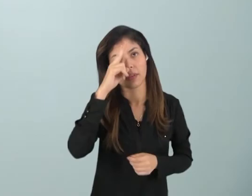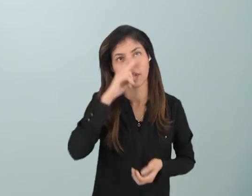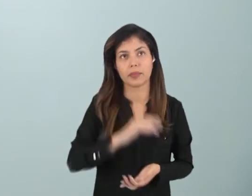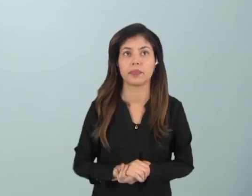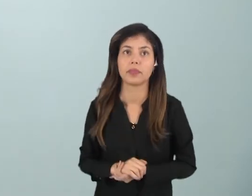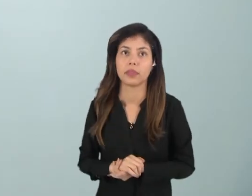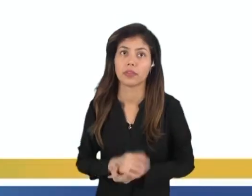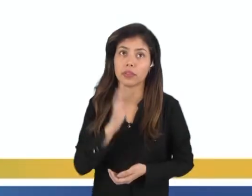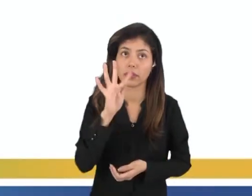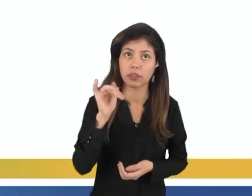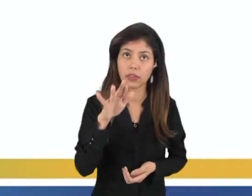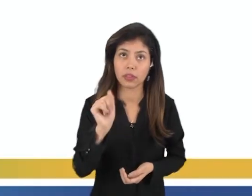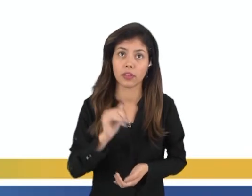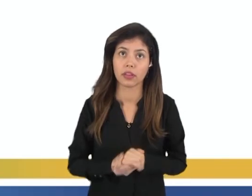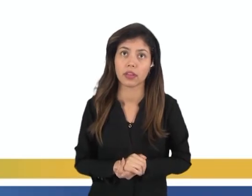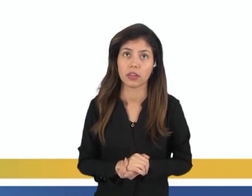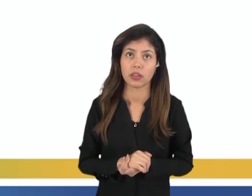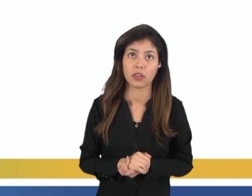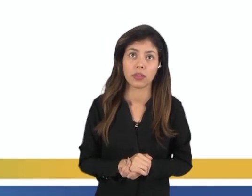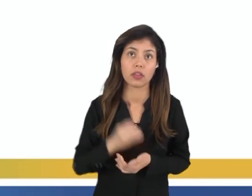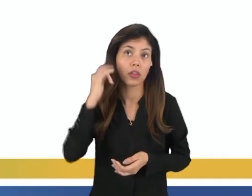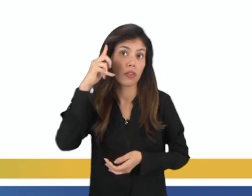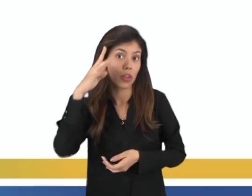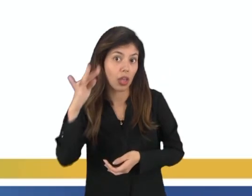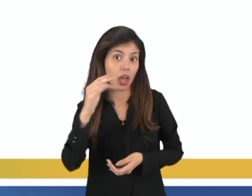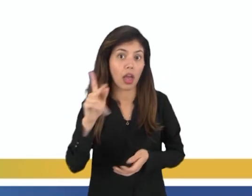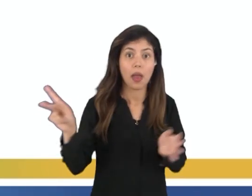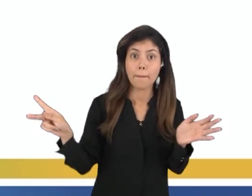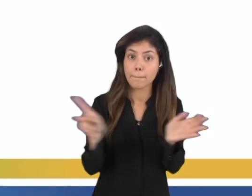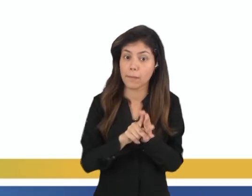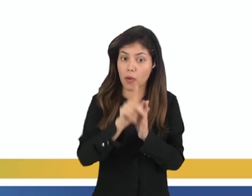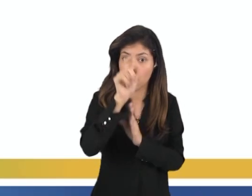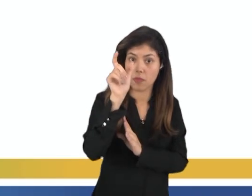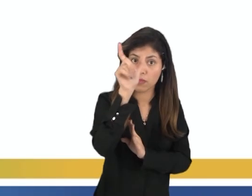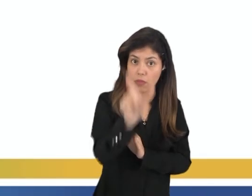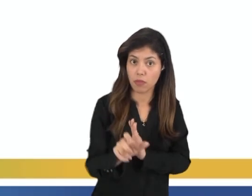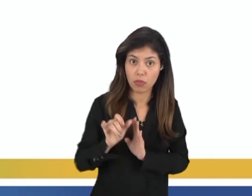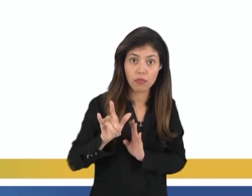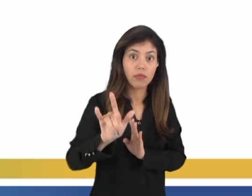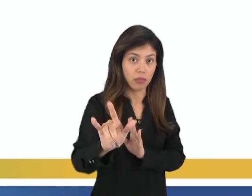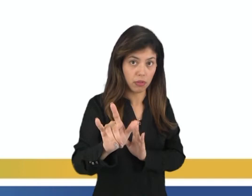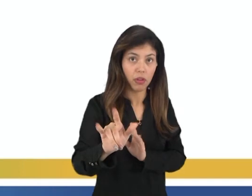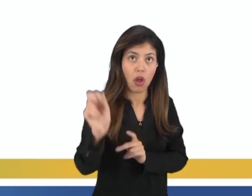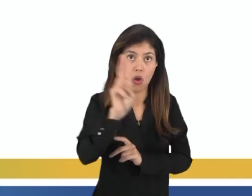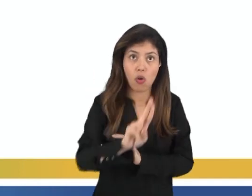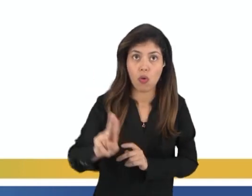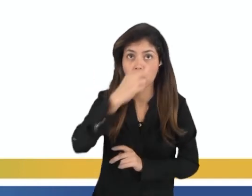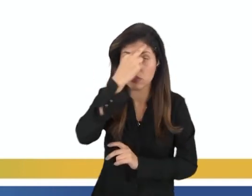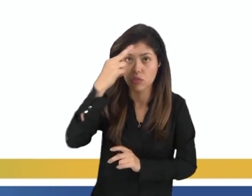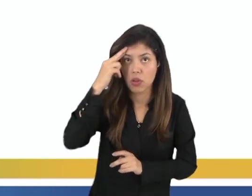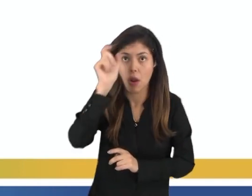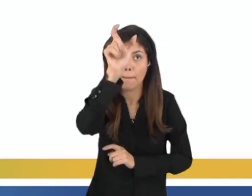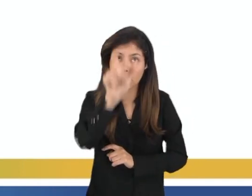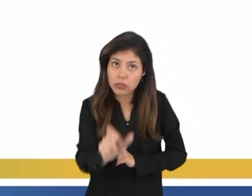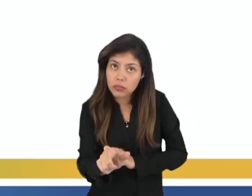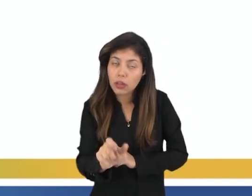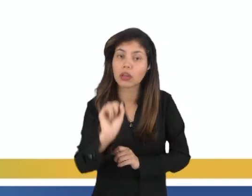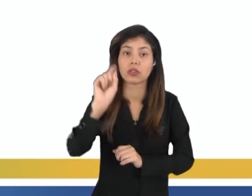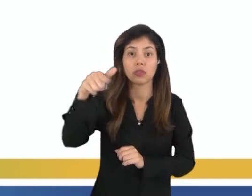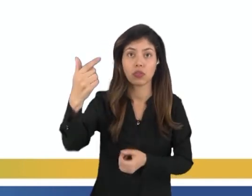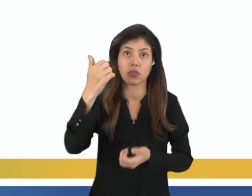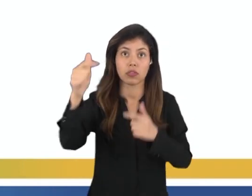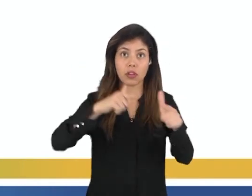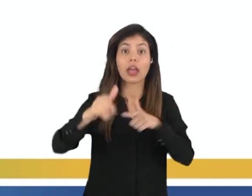é que a fanfic, elas são ficções criadas por fãs que utilizam uma história ou personagens de um